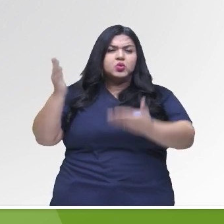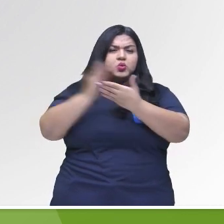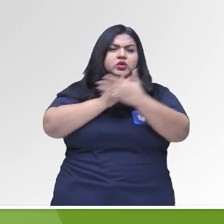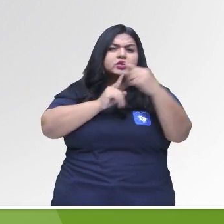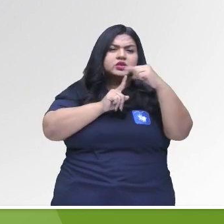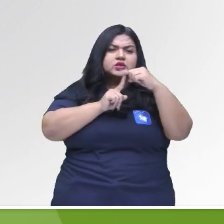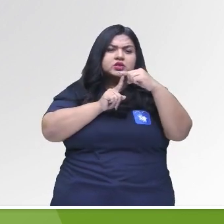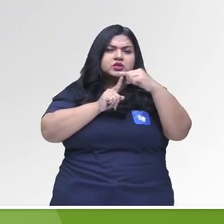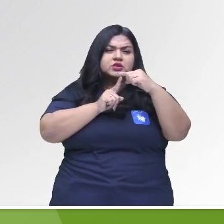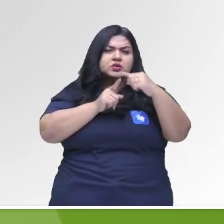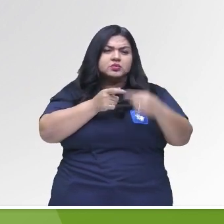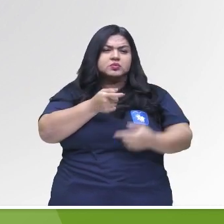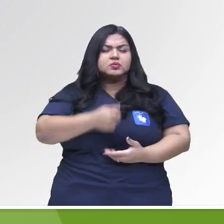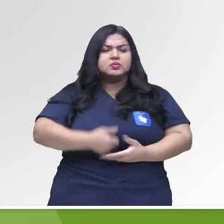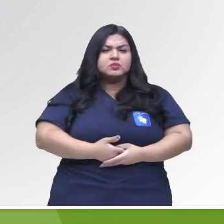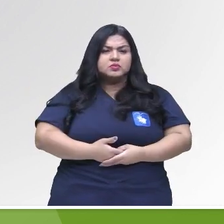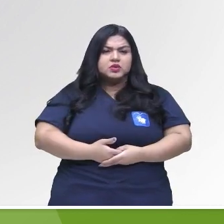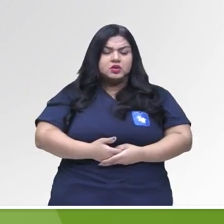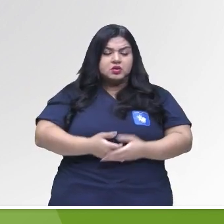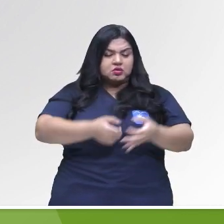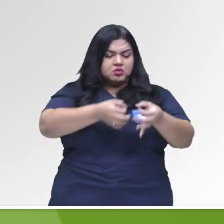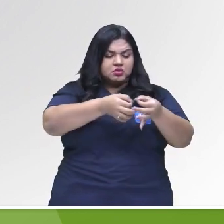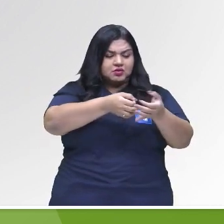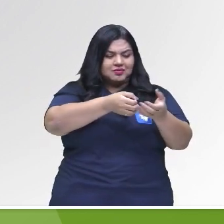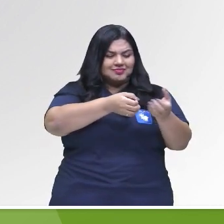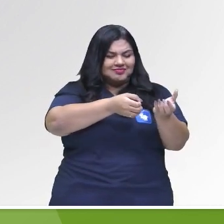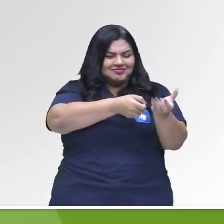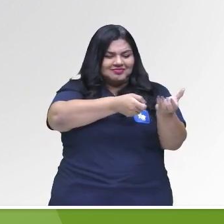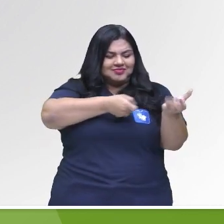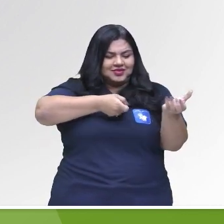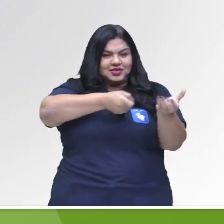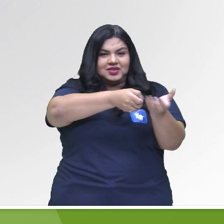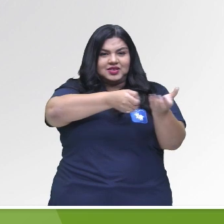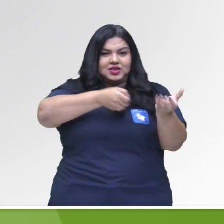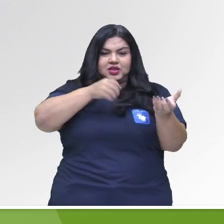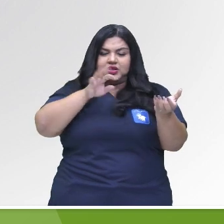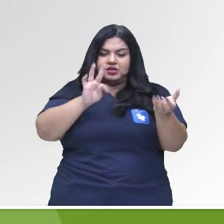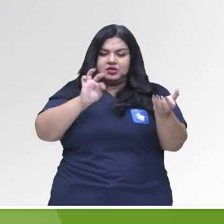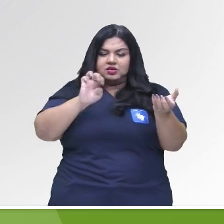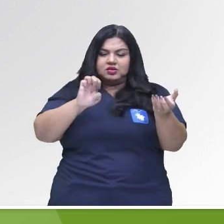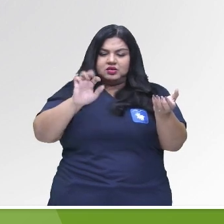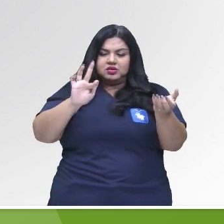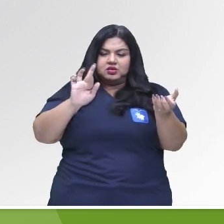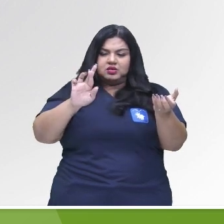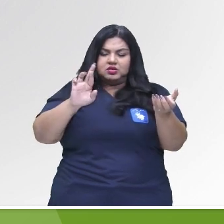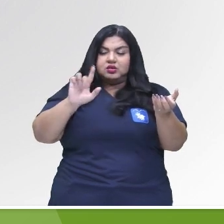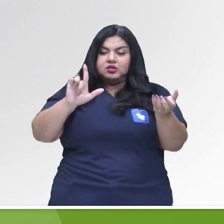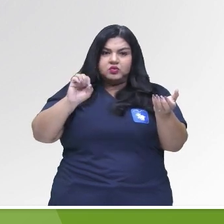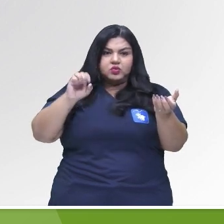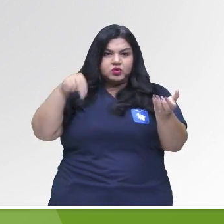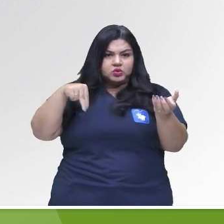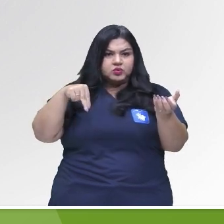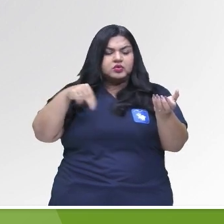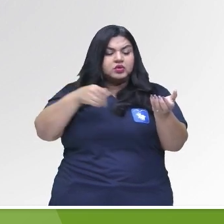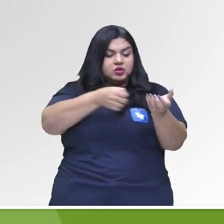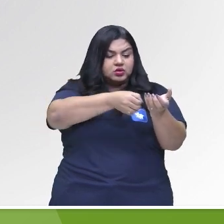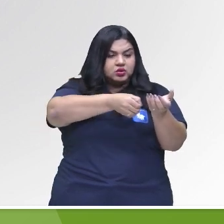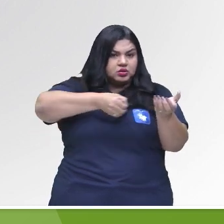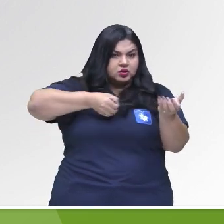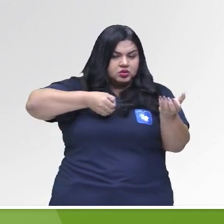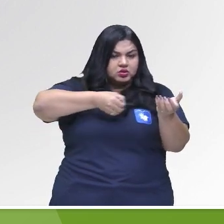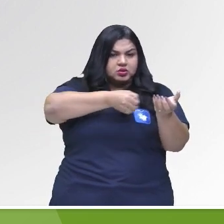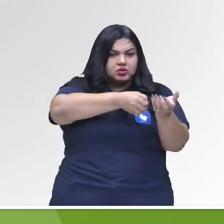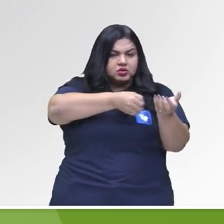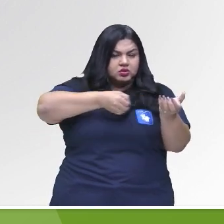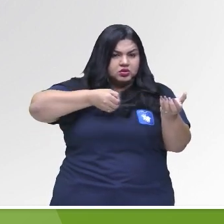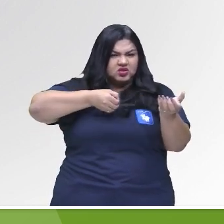de... Melhor dizendo, o cabo da panela, tá? O teflon é um termoplástico, tá? Mas o cabo da panela, né, aquele